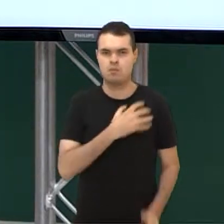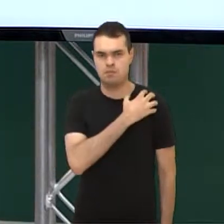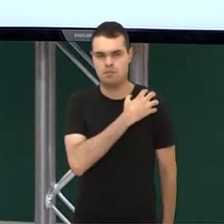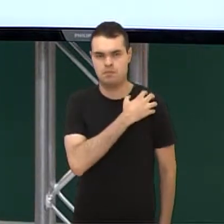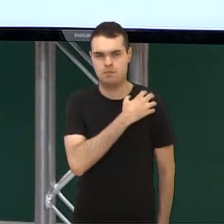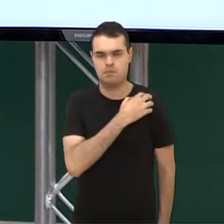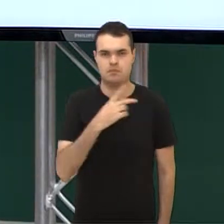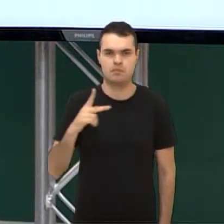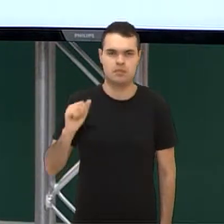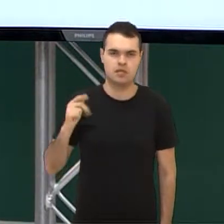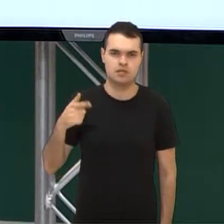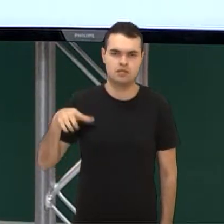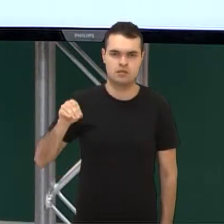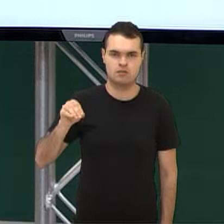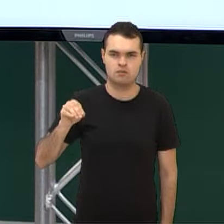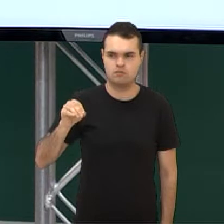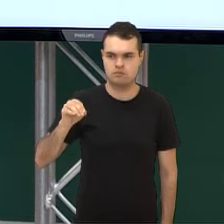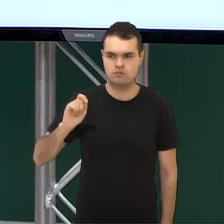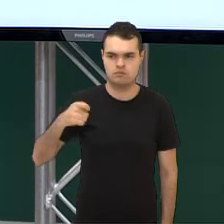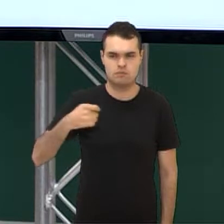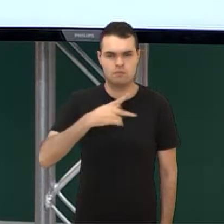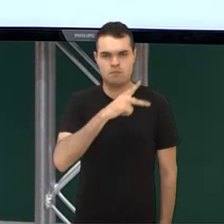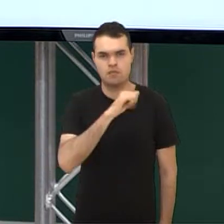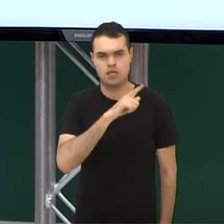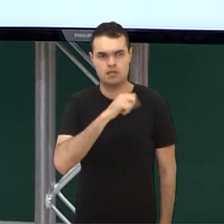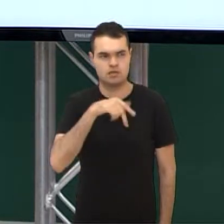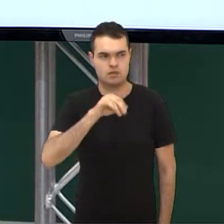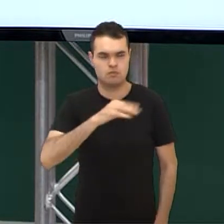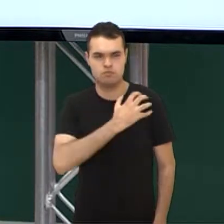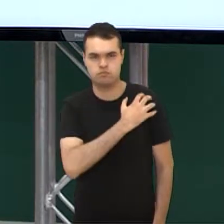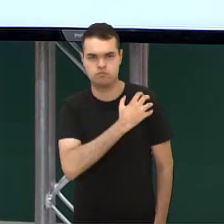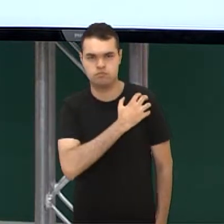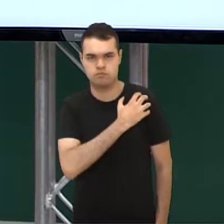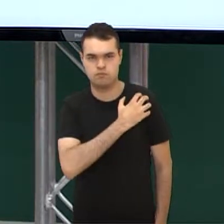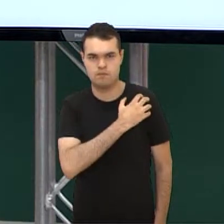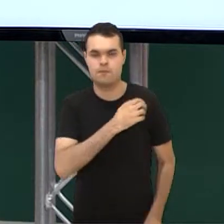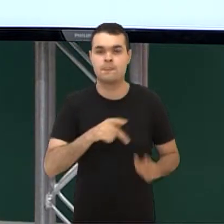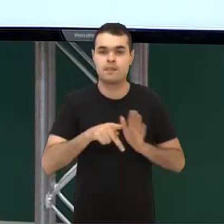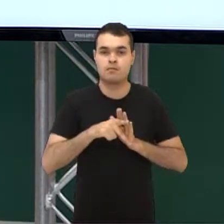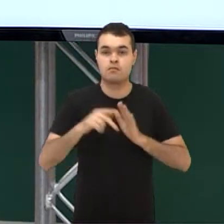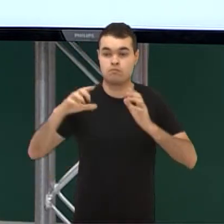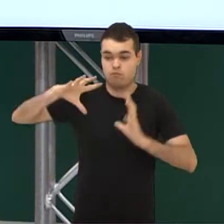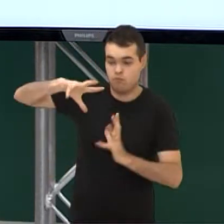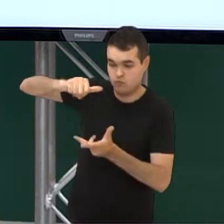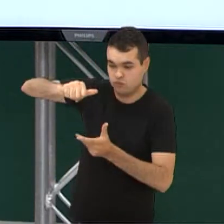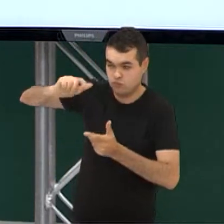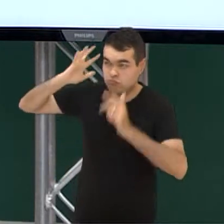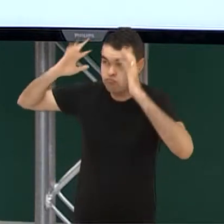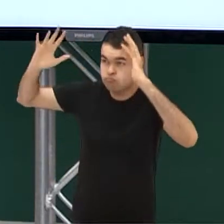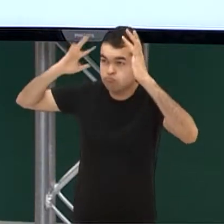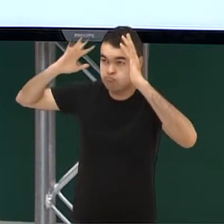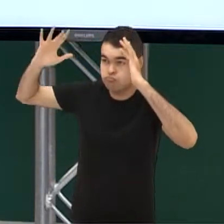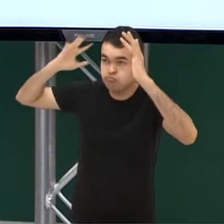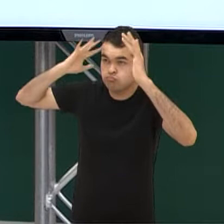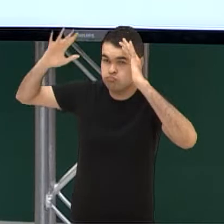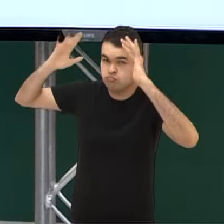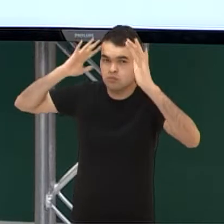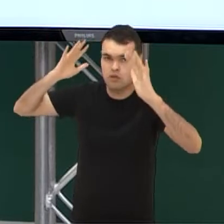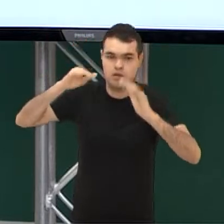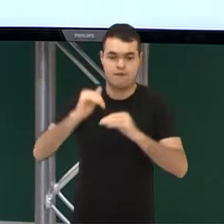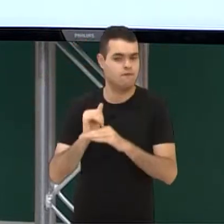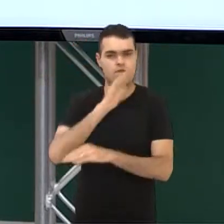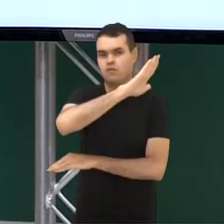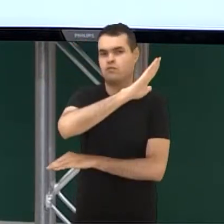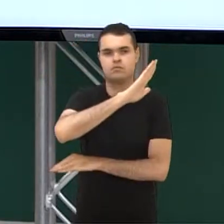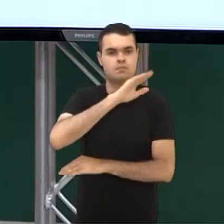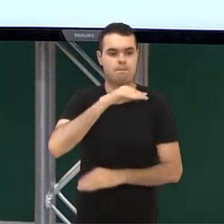falamos também, né? Falamos também. Lá no Platão, que fala do mundo das ideias, aquilo é uma questão transcendente, as ideias estão fora do nosso